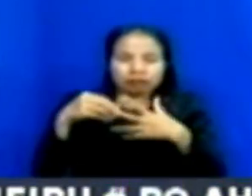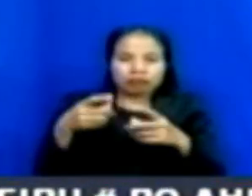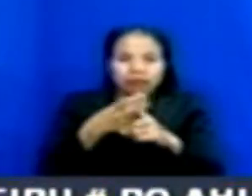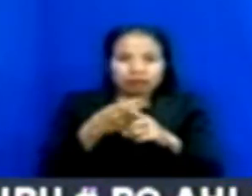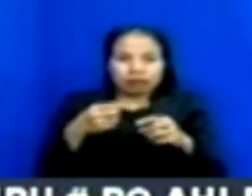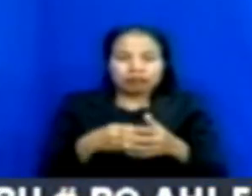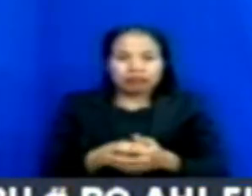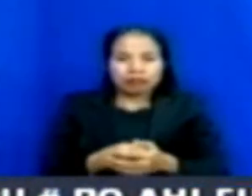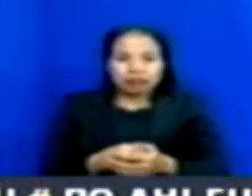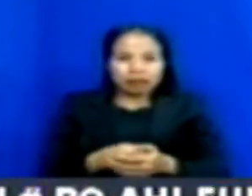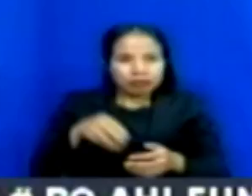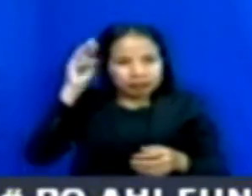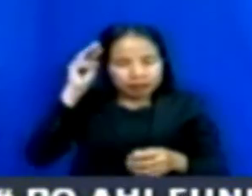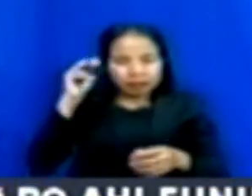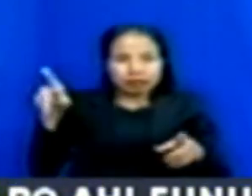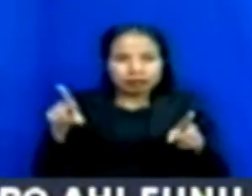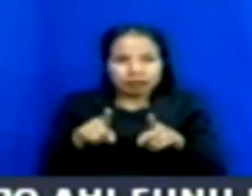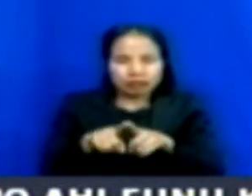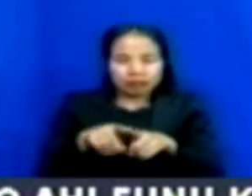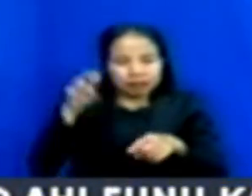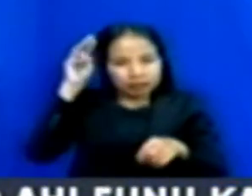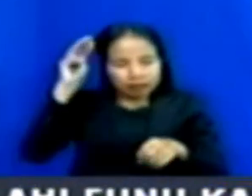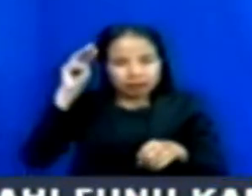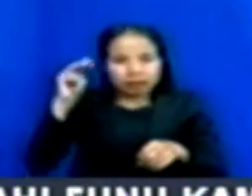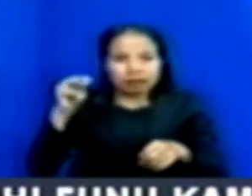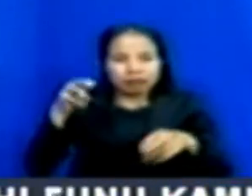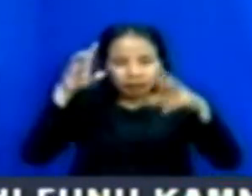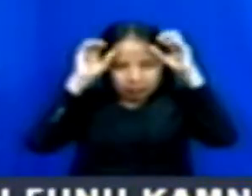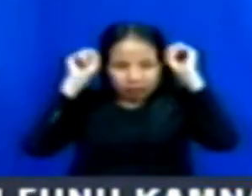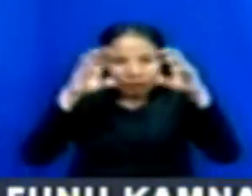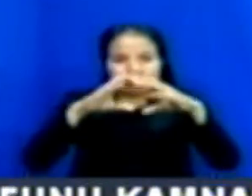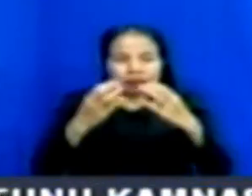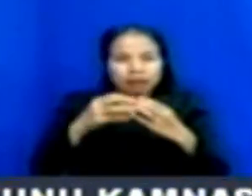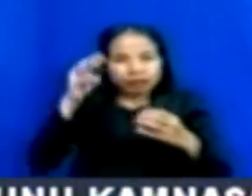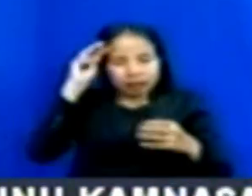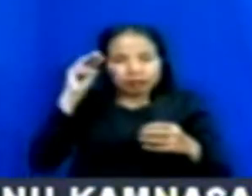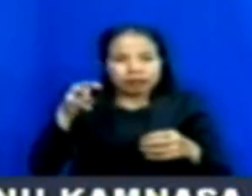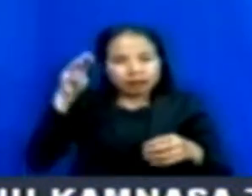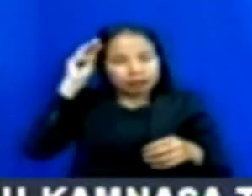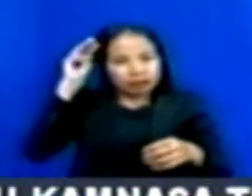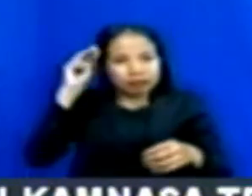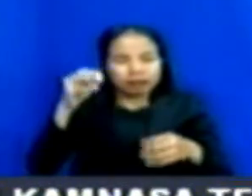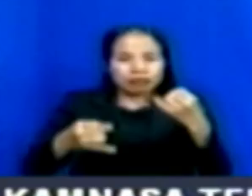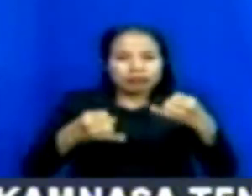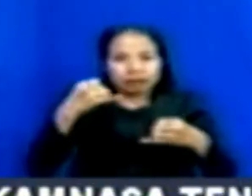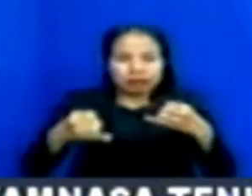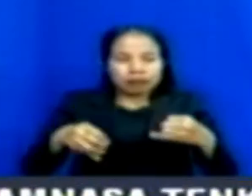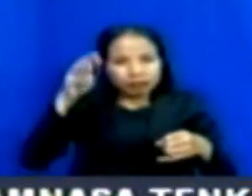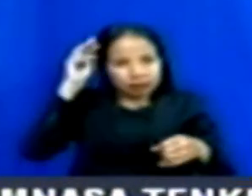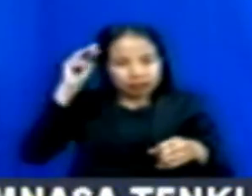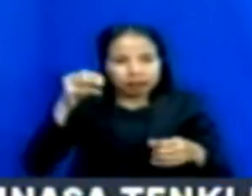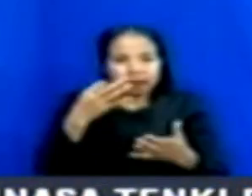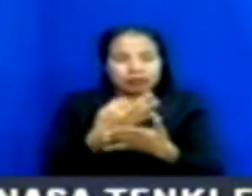composto com vários ministérios macarnesang. Ministério Presidencial Conselho Ministro. Ministério Justiça.